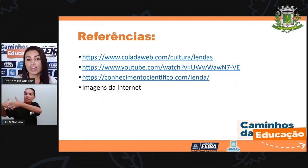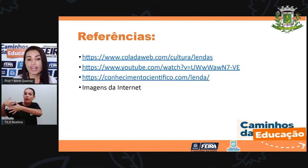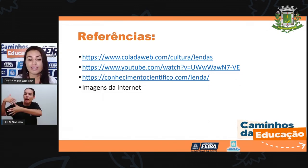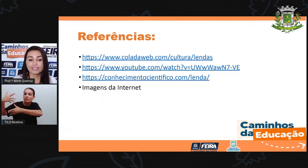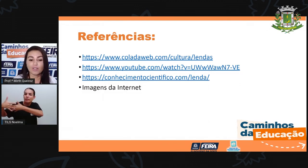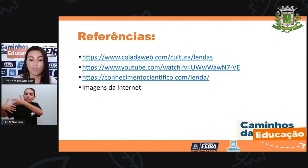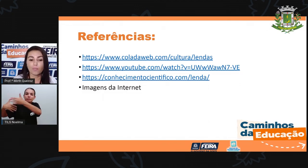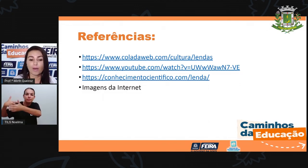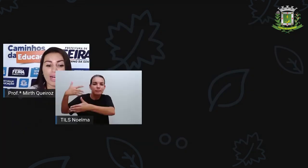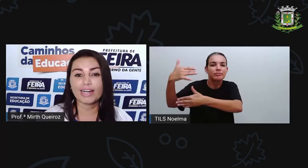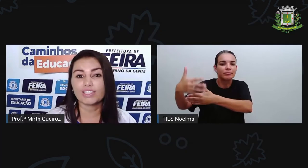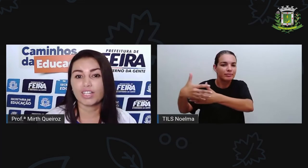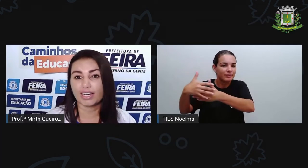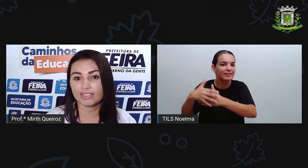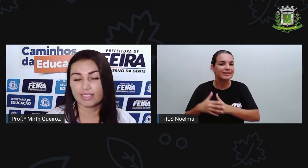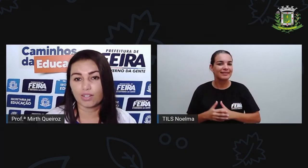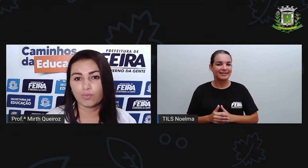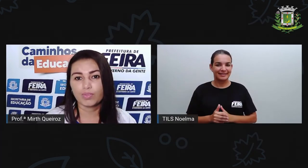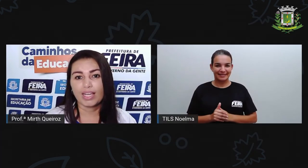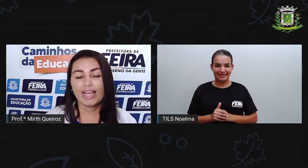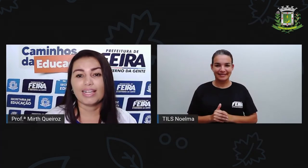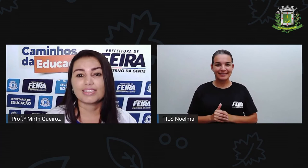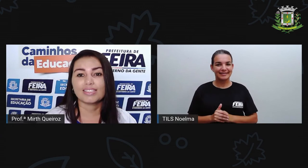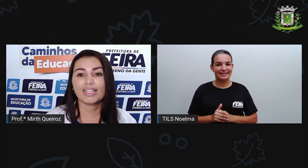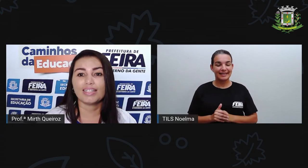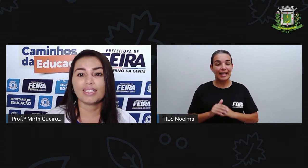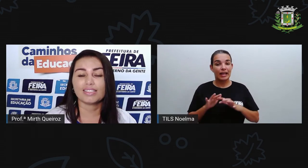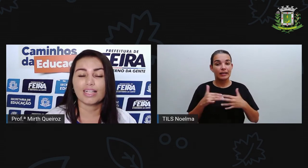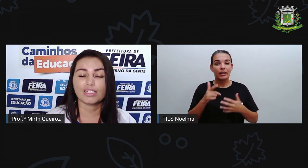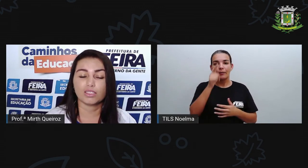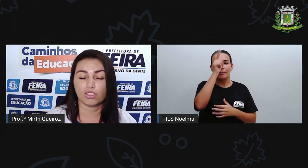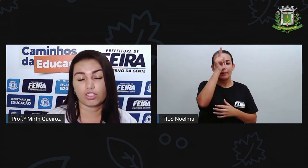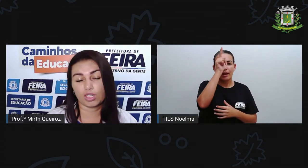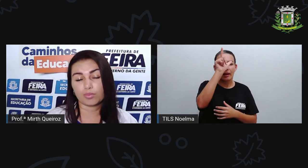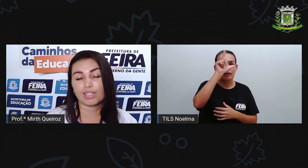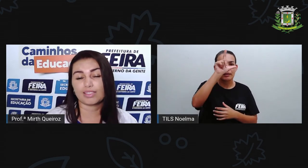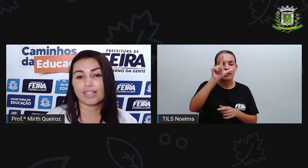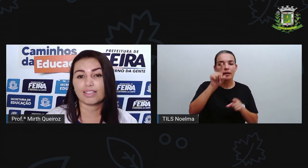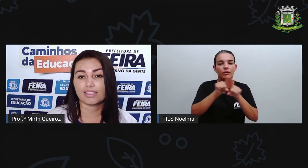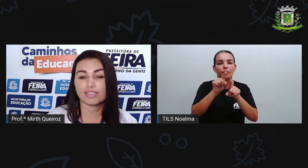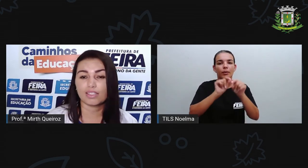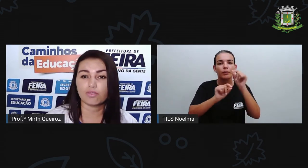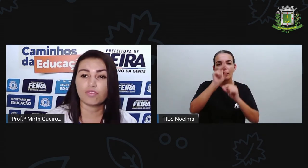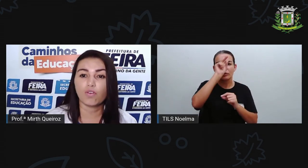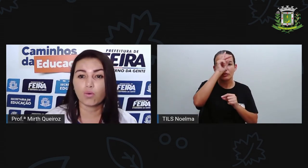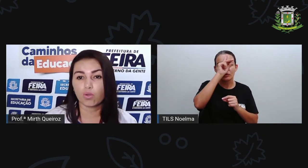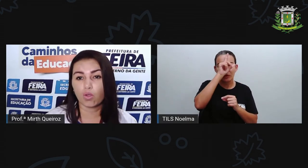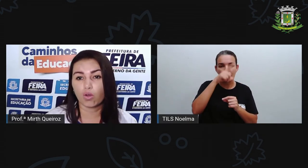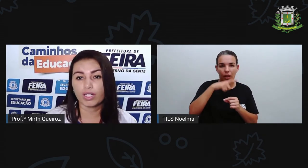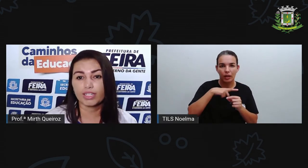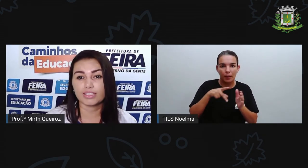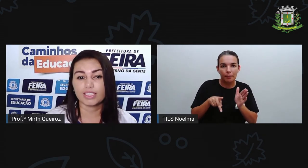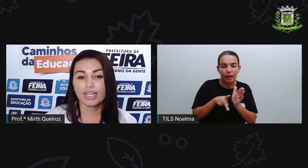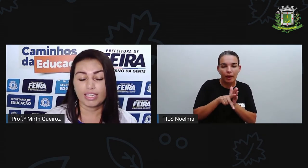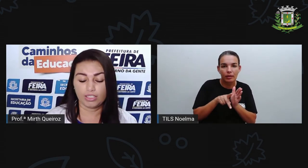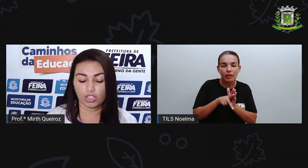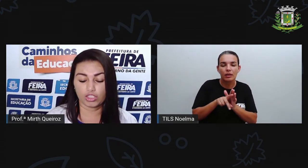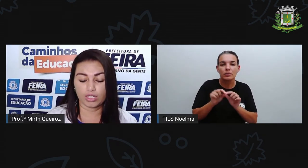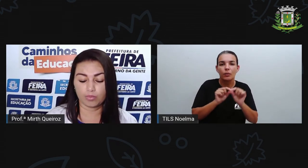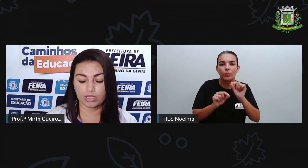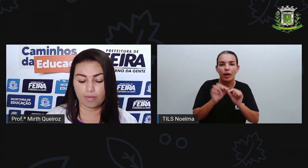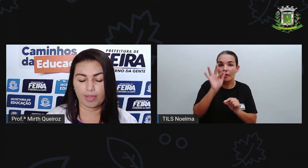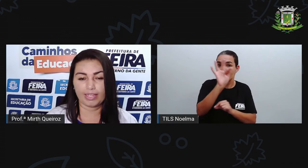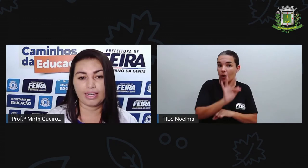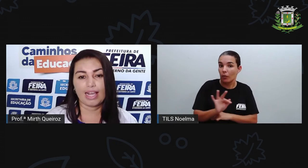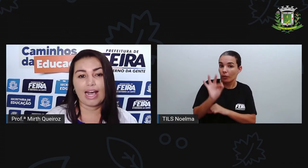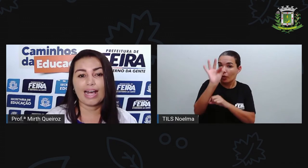geração para geração Essas lendas, nós temos as lendas que são folclóricas E nós